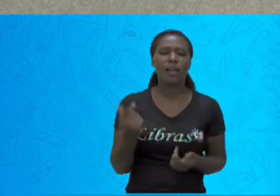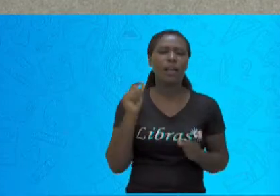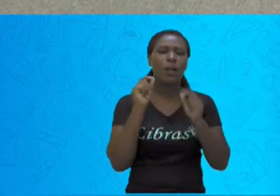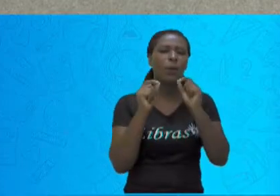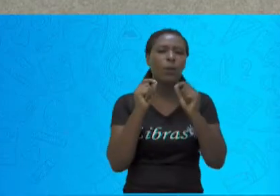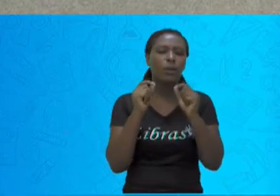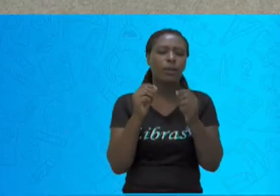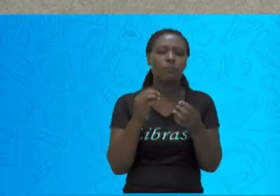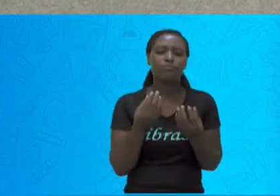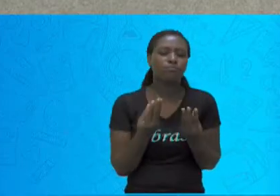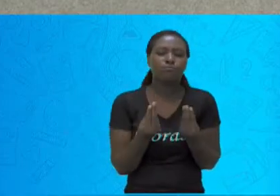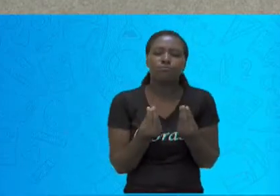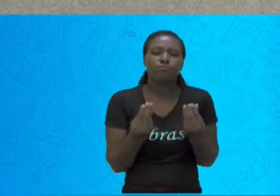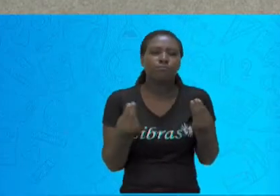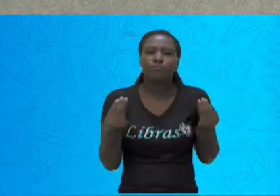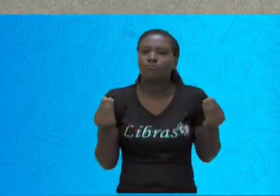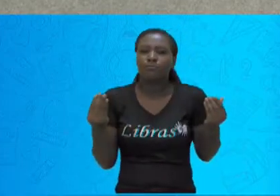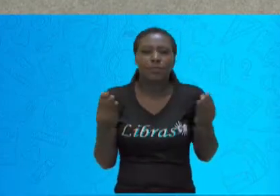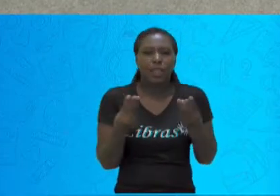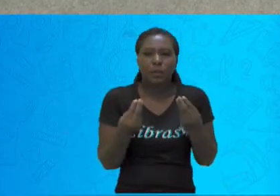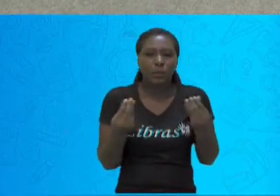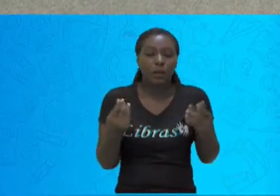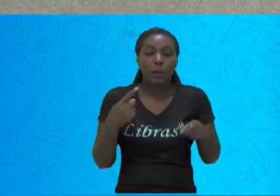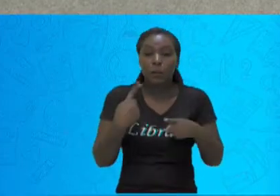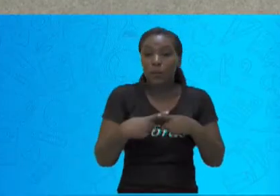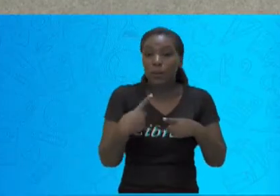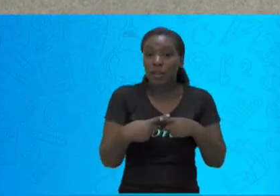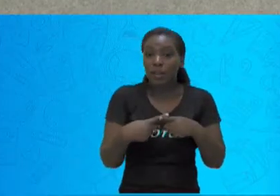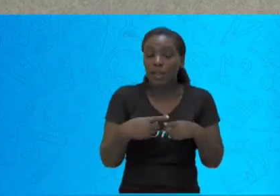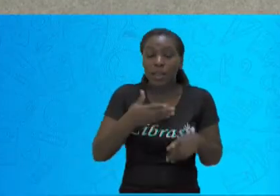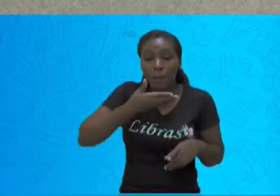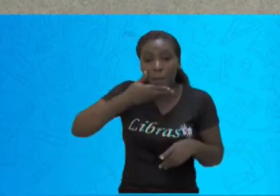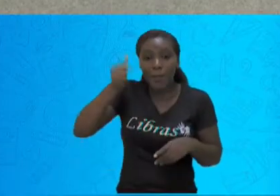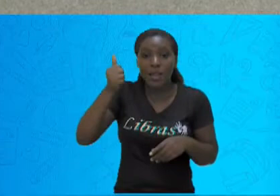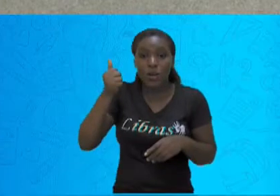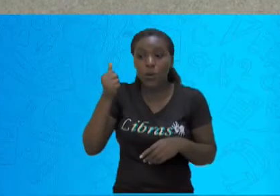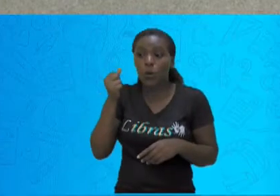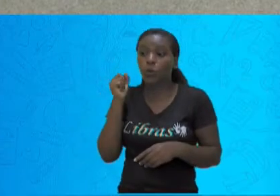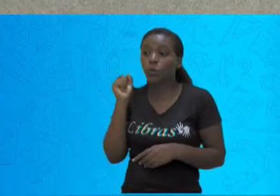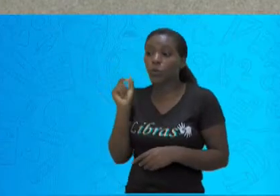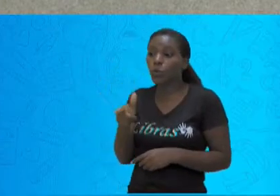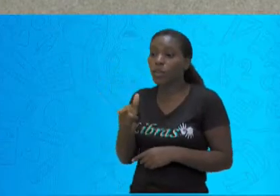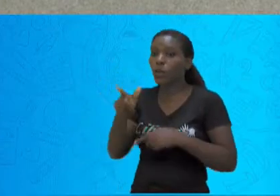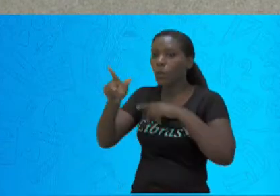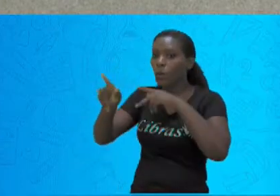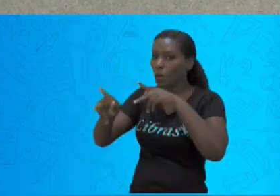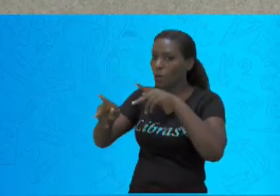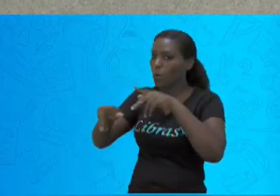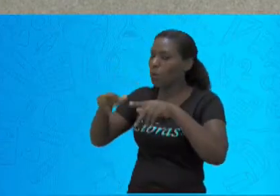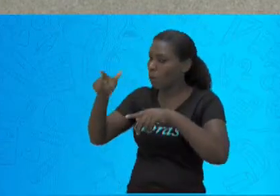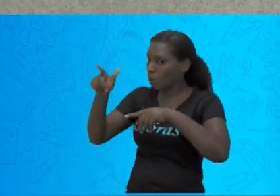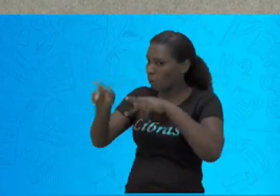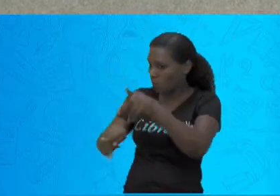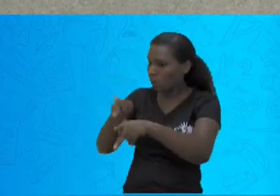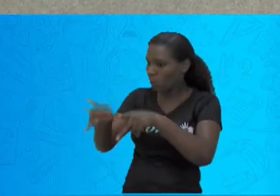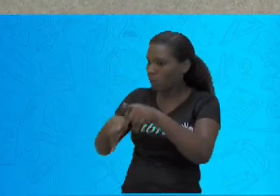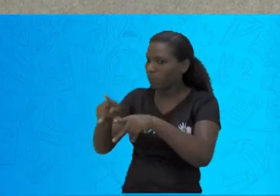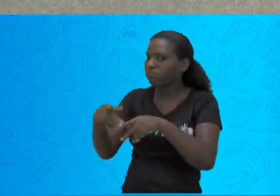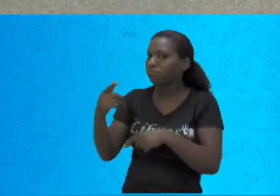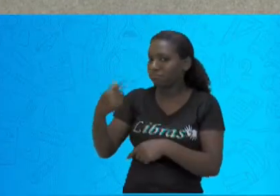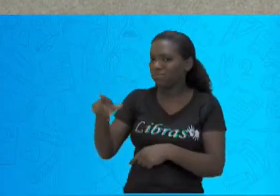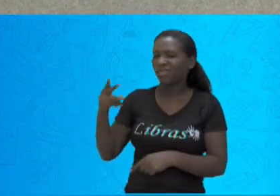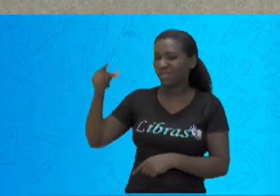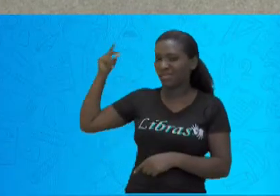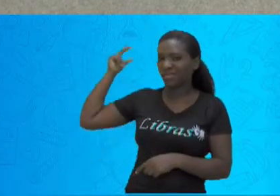especificidade mais elaborada do que os outros povos, e clássica do Novo Mundo Antigo.